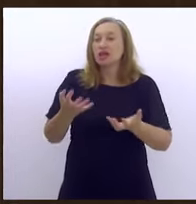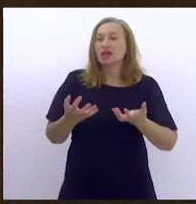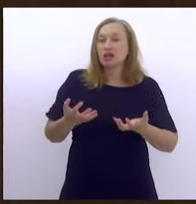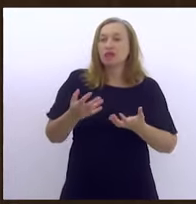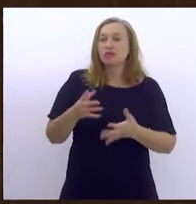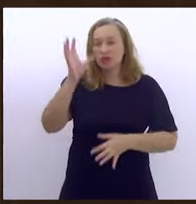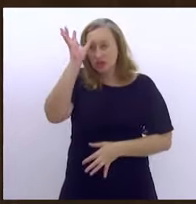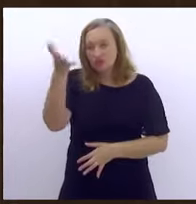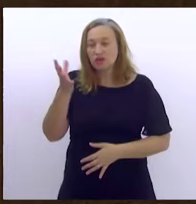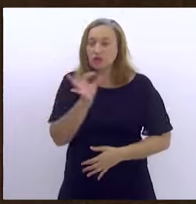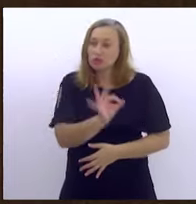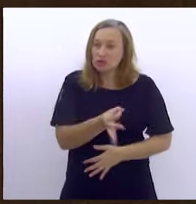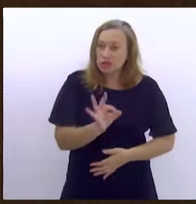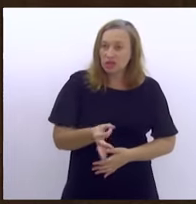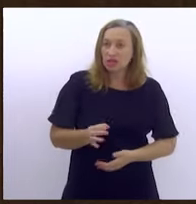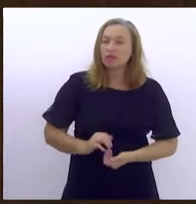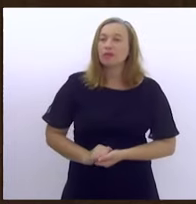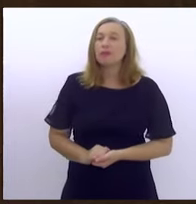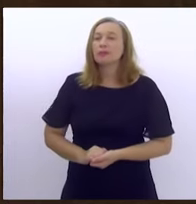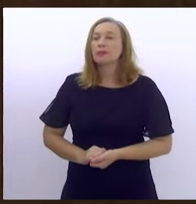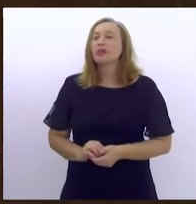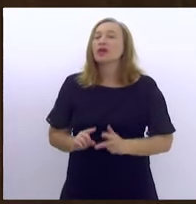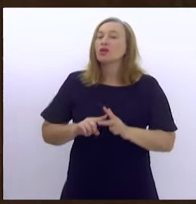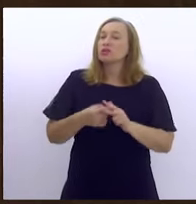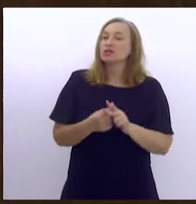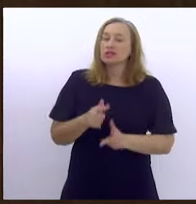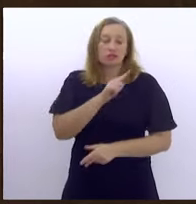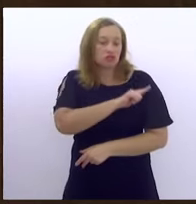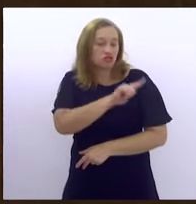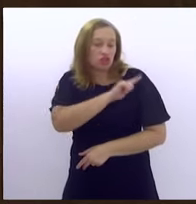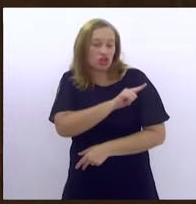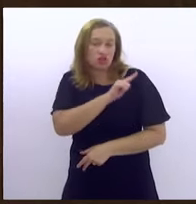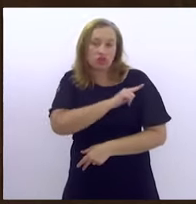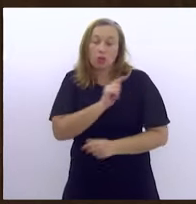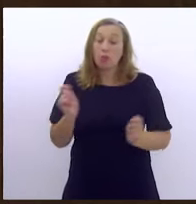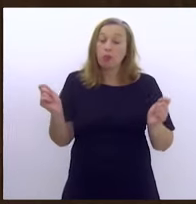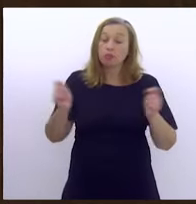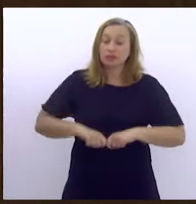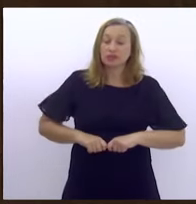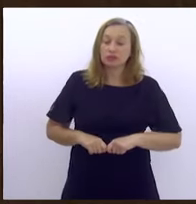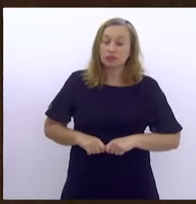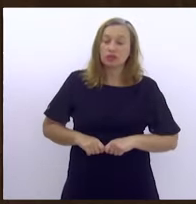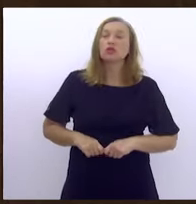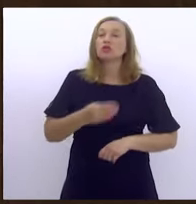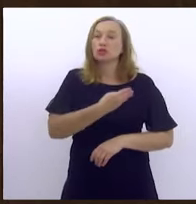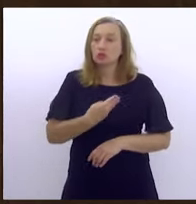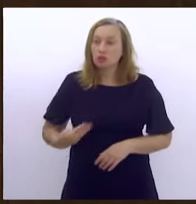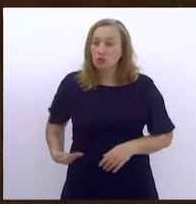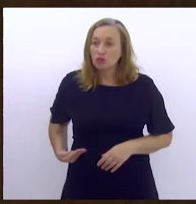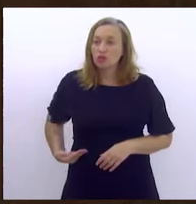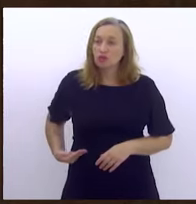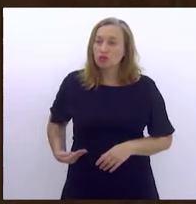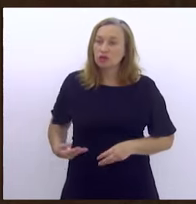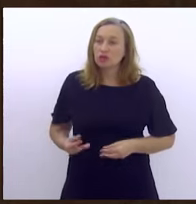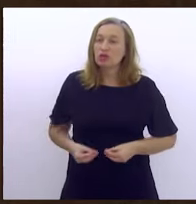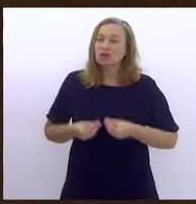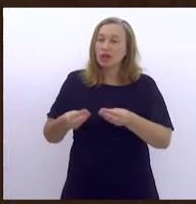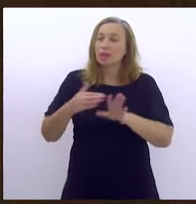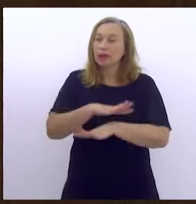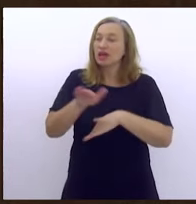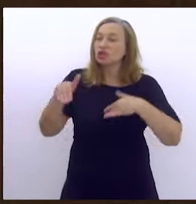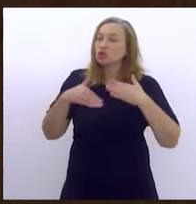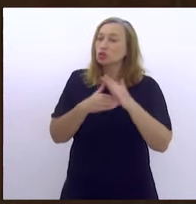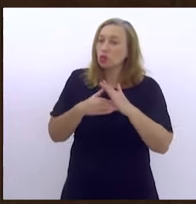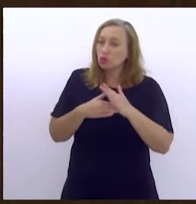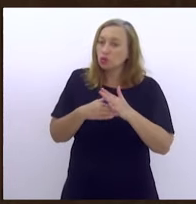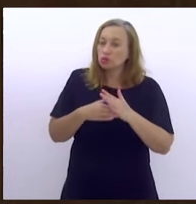fato, essa ferramenta do termo de ajuste de gestão é uma possibilidade do governo garantir a GRAM para todo mundo, para os